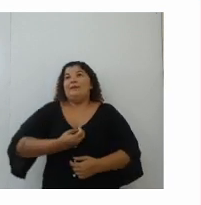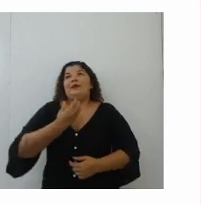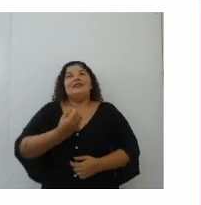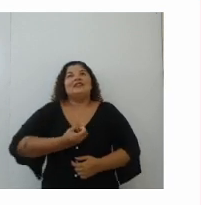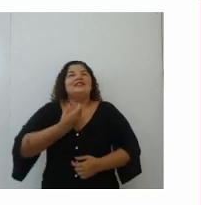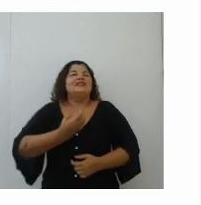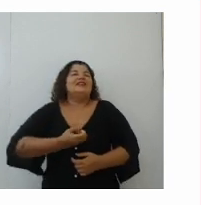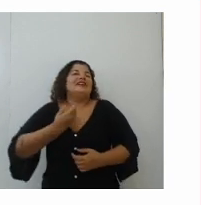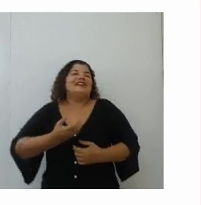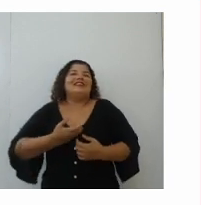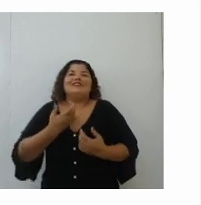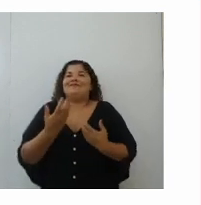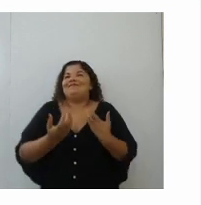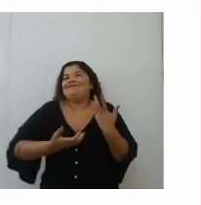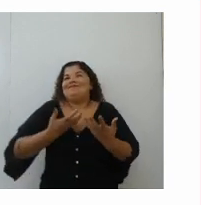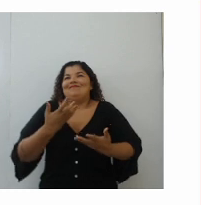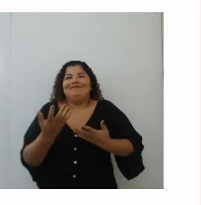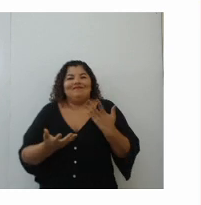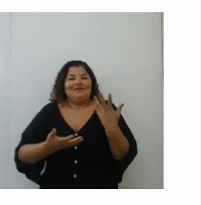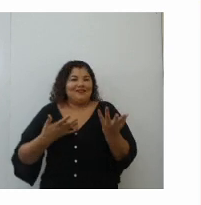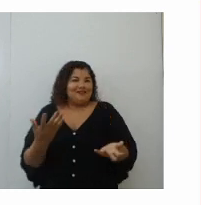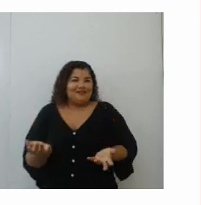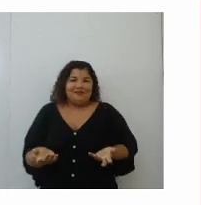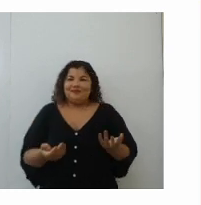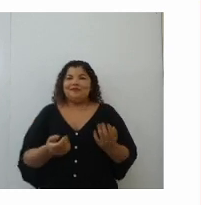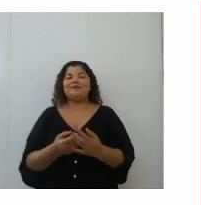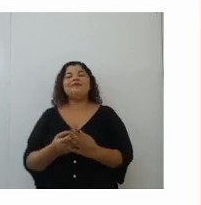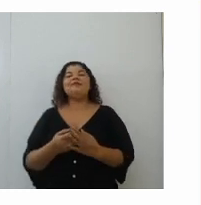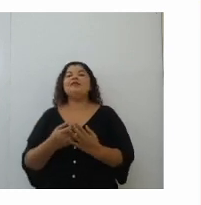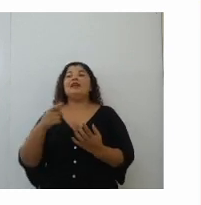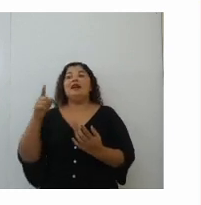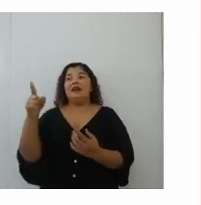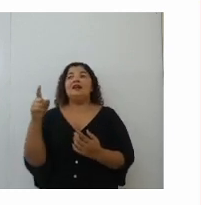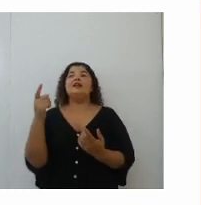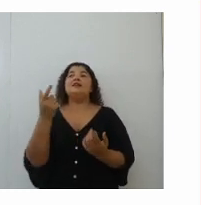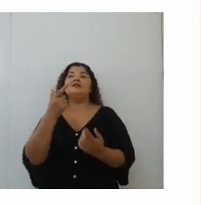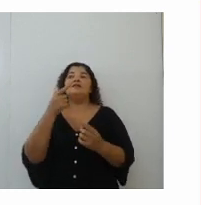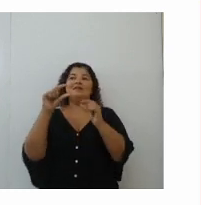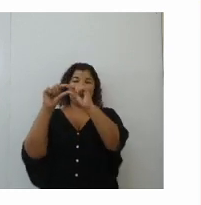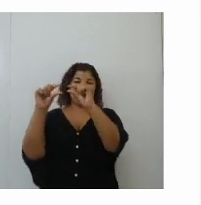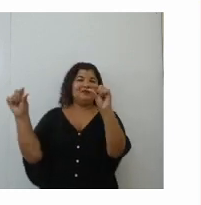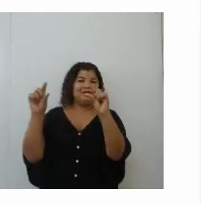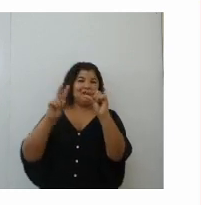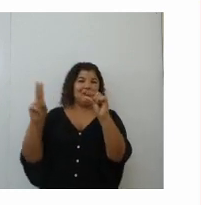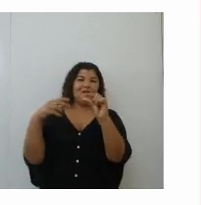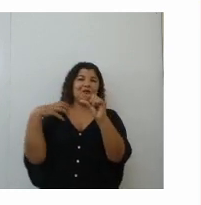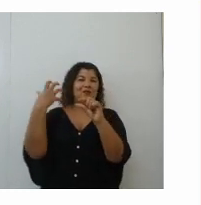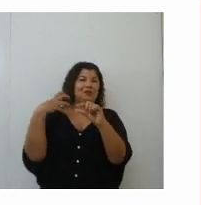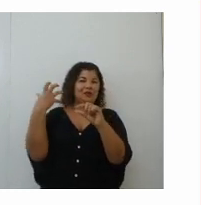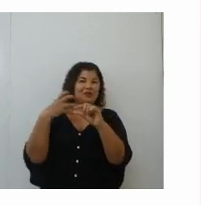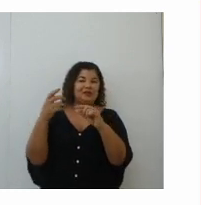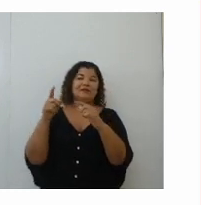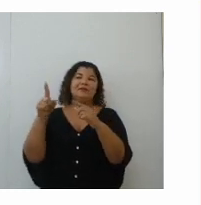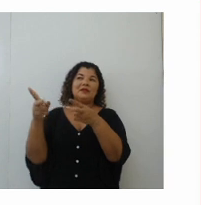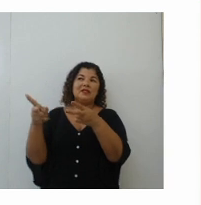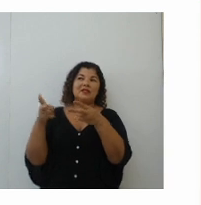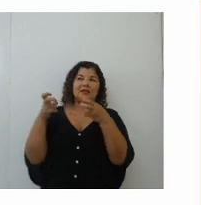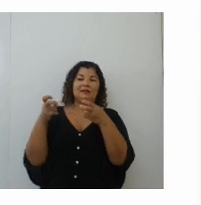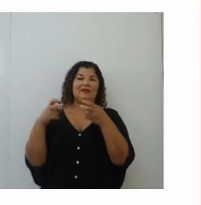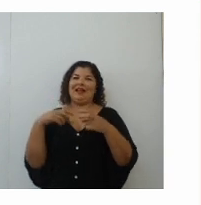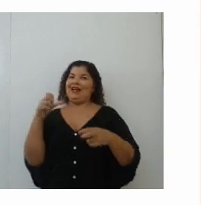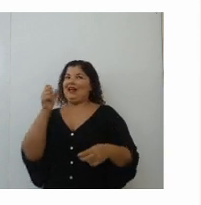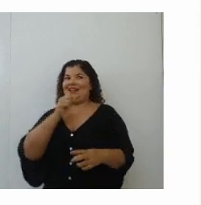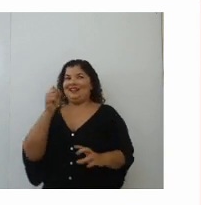uma coisa que fala, né? Olha lá. Então, Monte Castelo, Legião Urbana. Perceba o que a gente tem aqui. Eu não vou